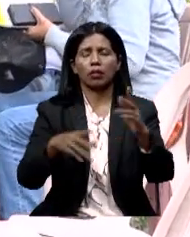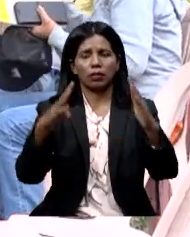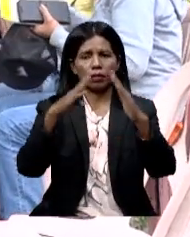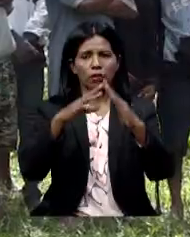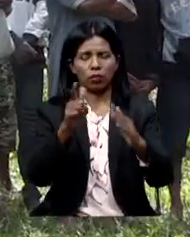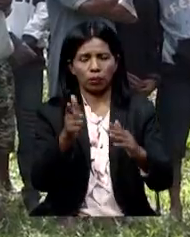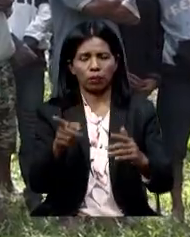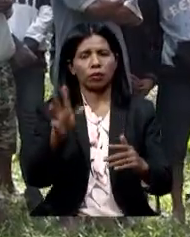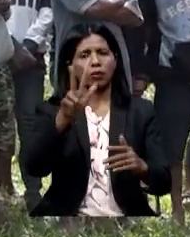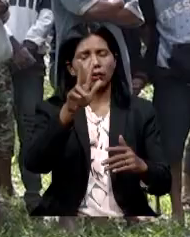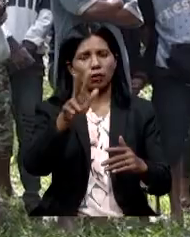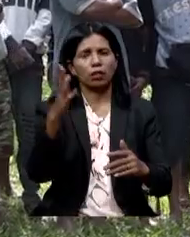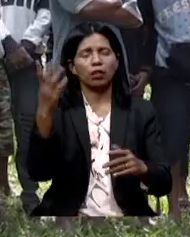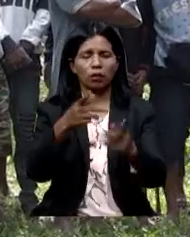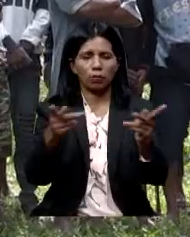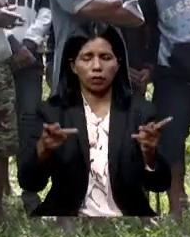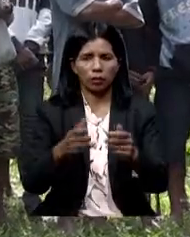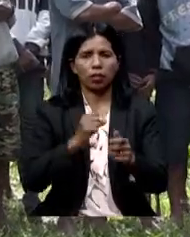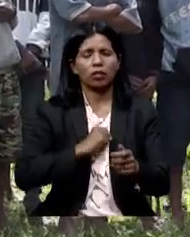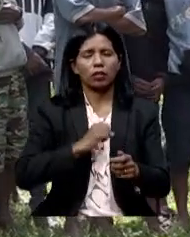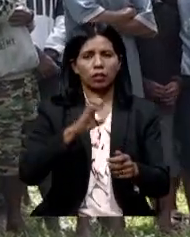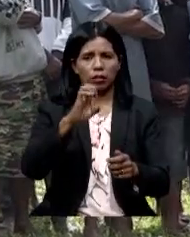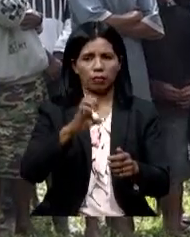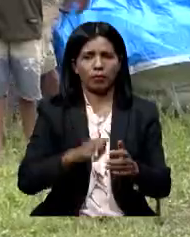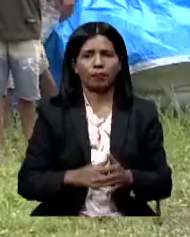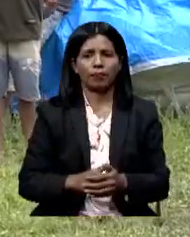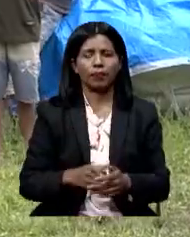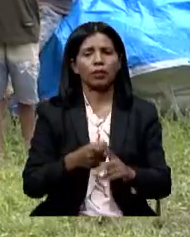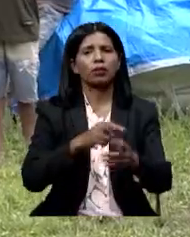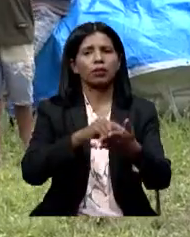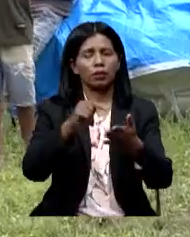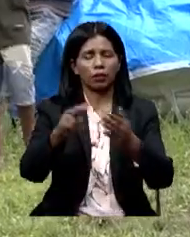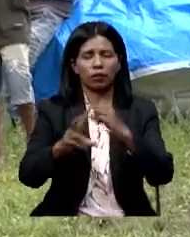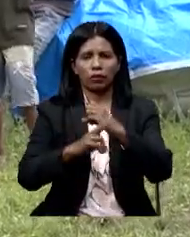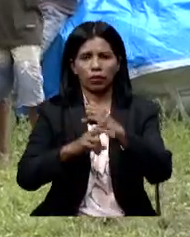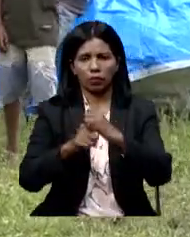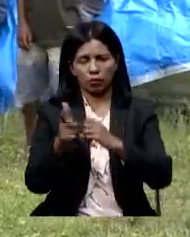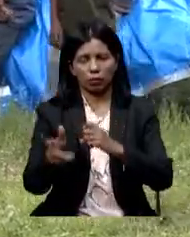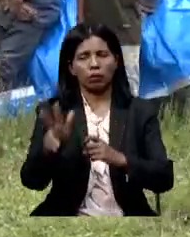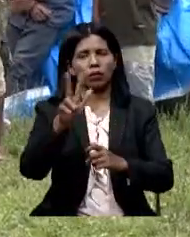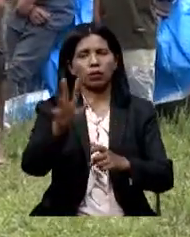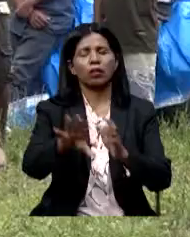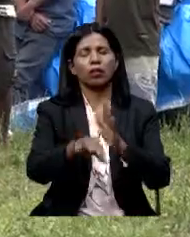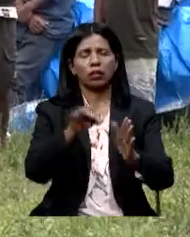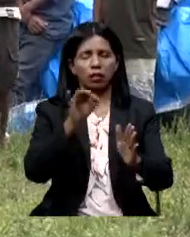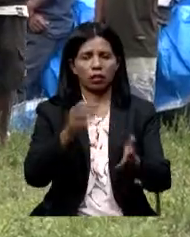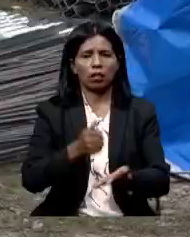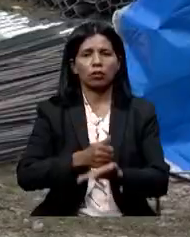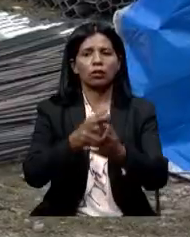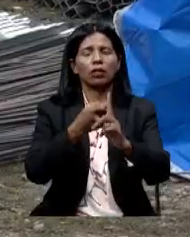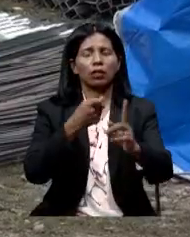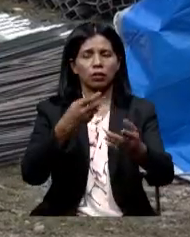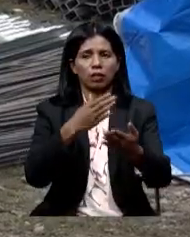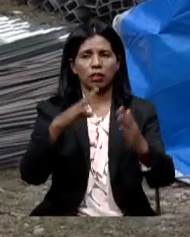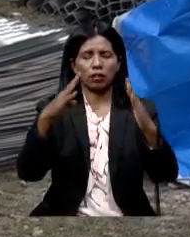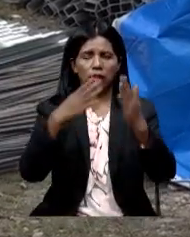Nulo Recentolo e a posto administrativo Same Vila. O número né, vítima rua Nulo Recentolo, maquetam on apoio material